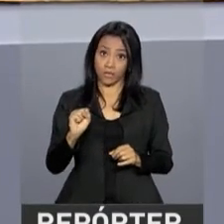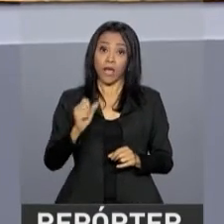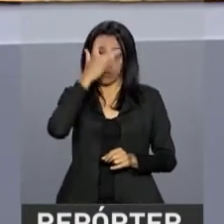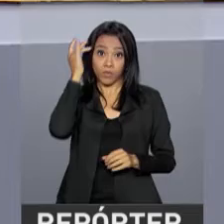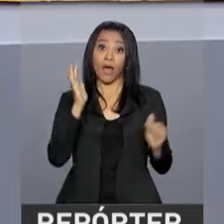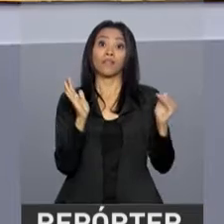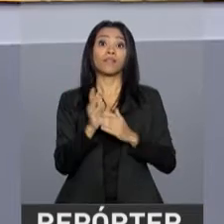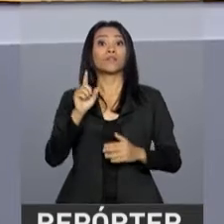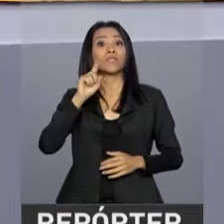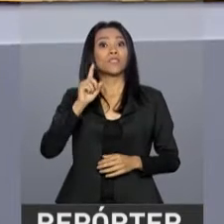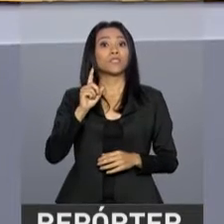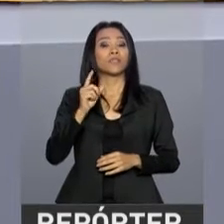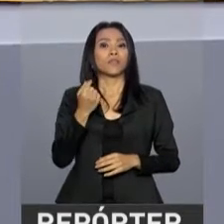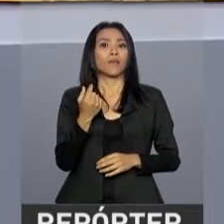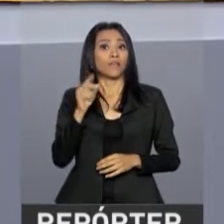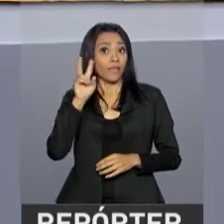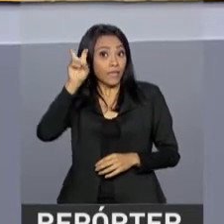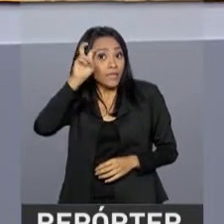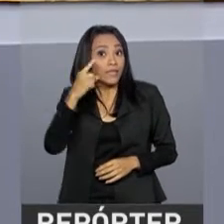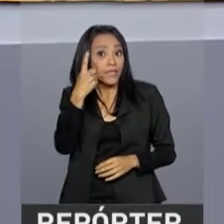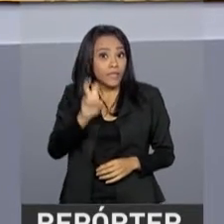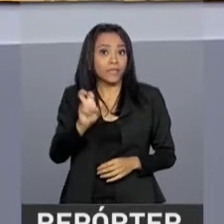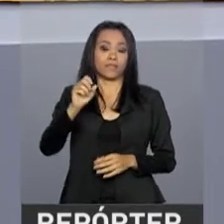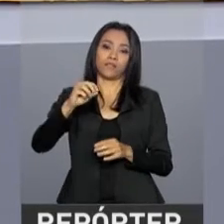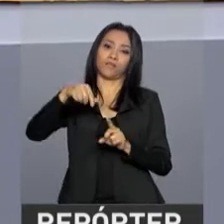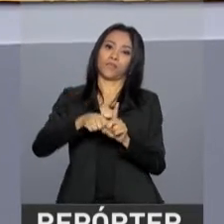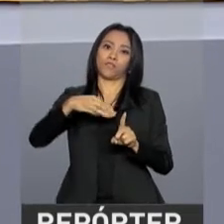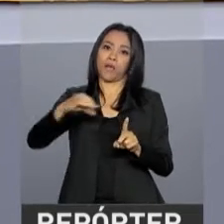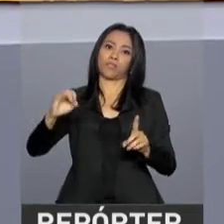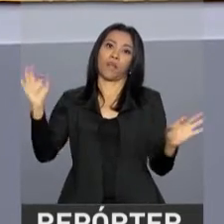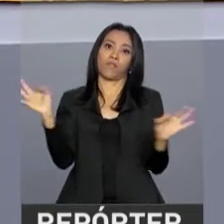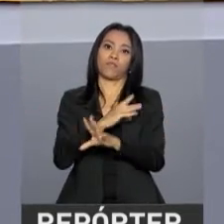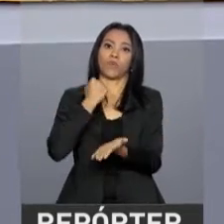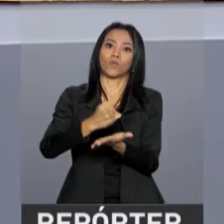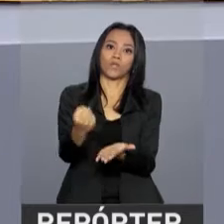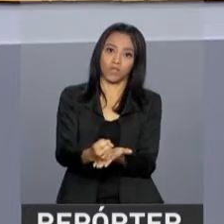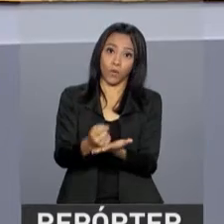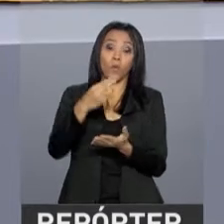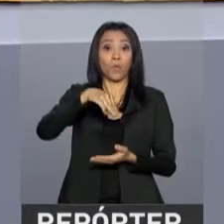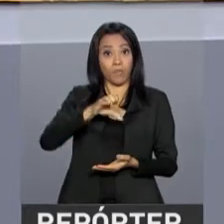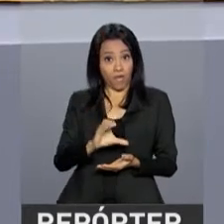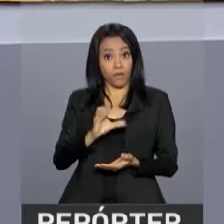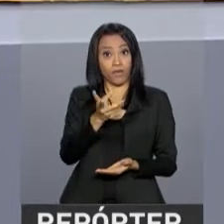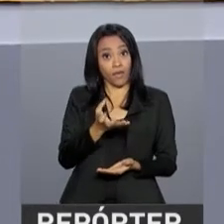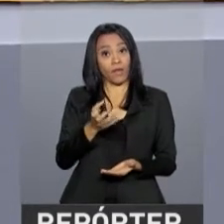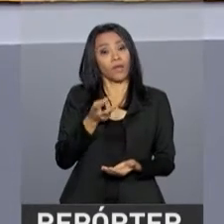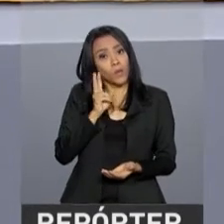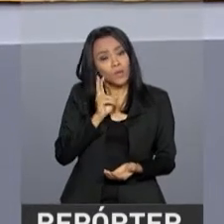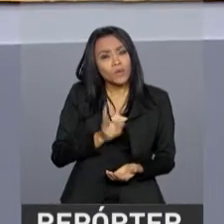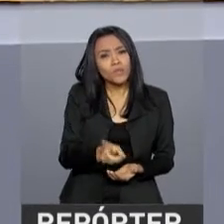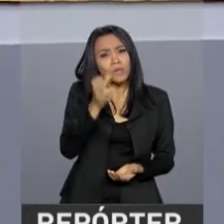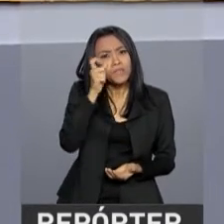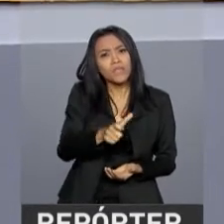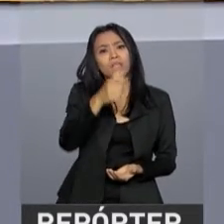quinta-feira dia 15 de março para fechar a contratação segundo o mec a nova prorrogação busca preservar os interesses dos estudantes